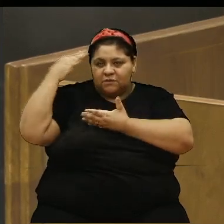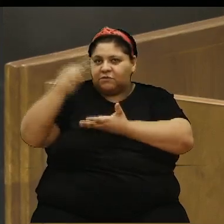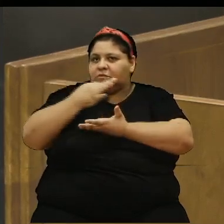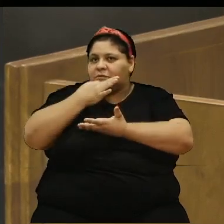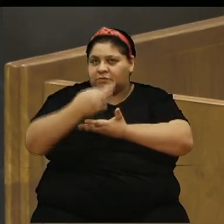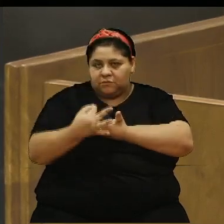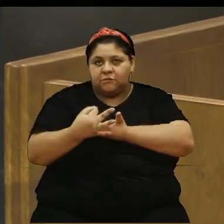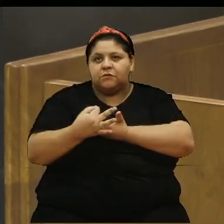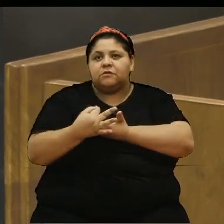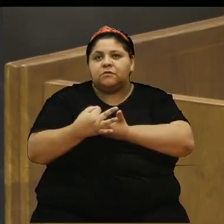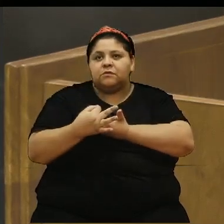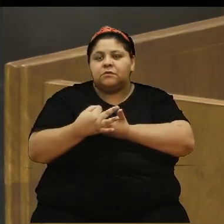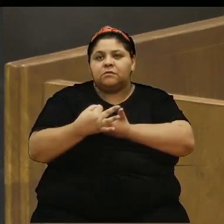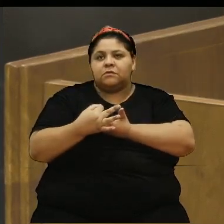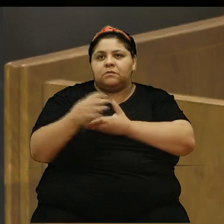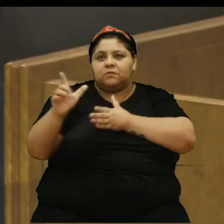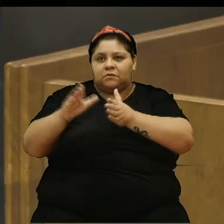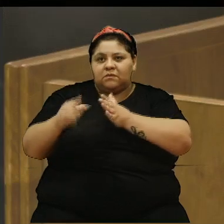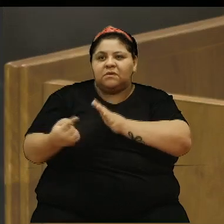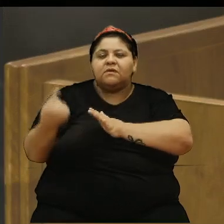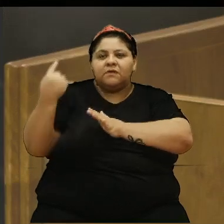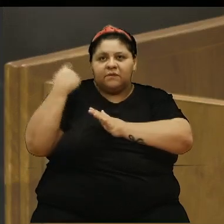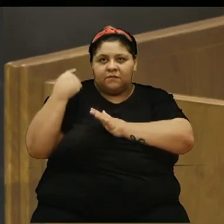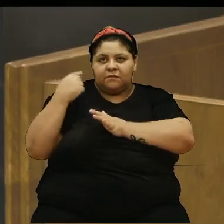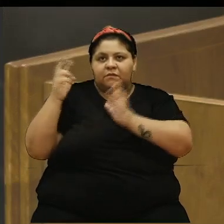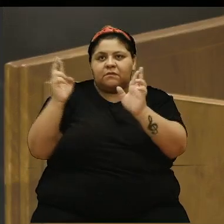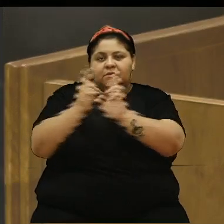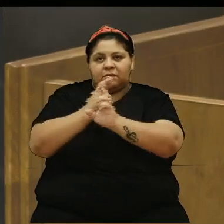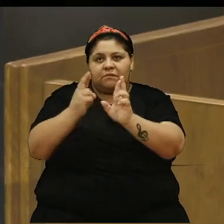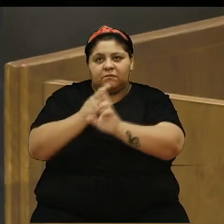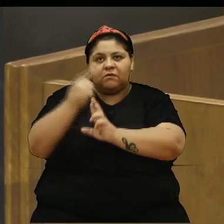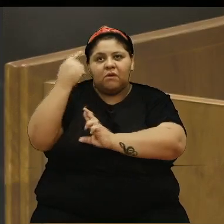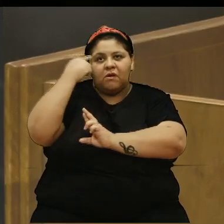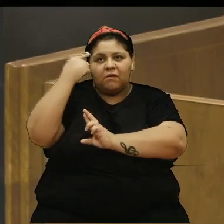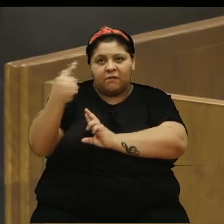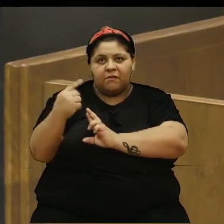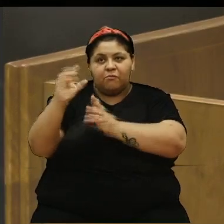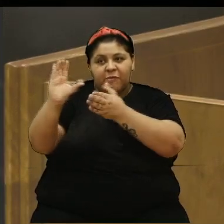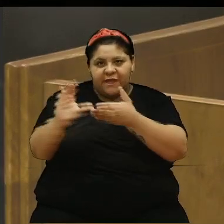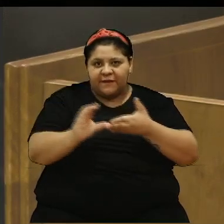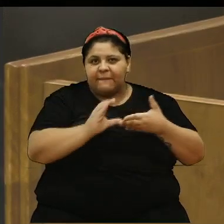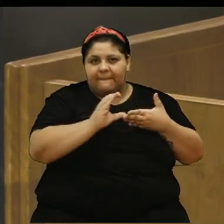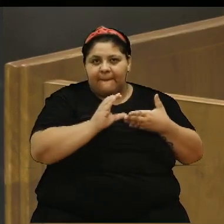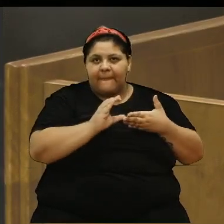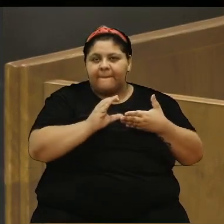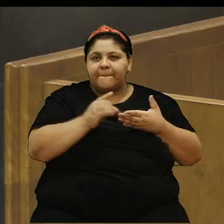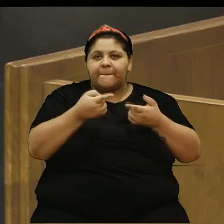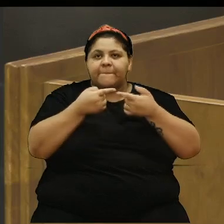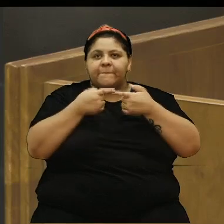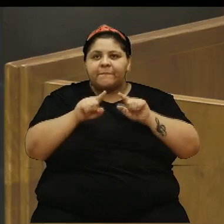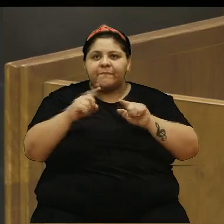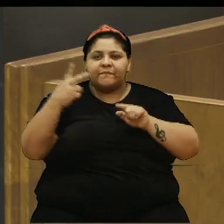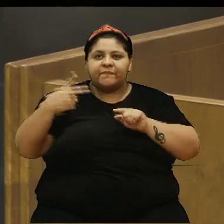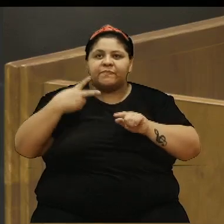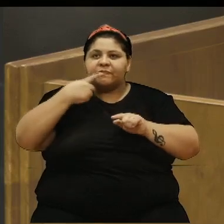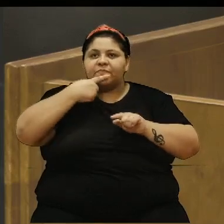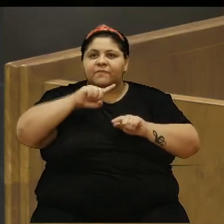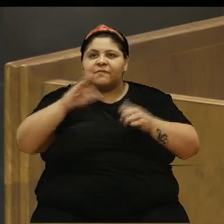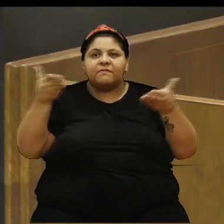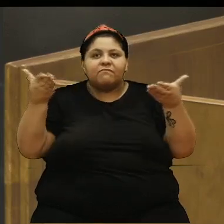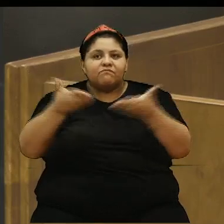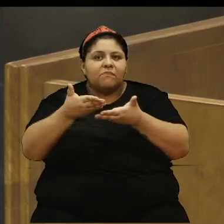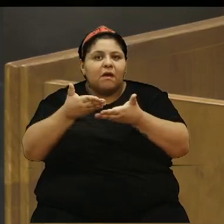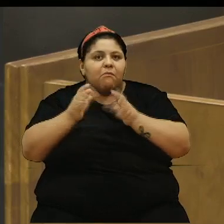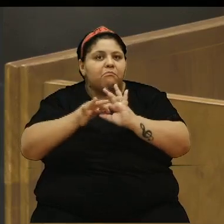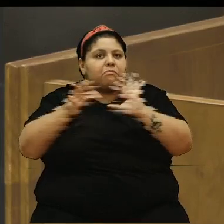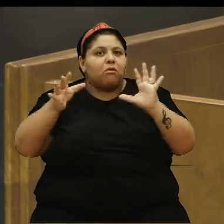aqui já, né, de legislatura anterior, inclusive, em relação ao que eu penso sobre emendas, mas eu, como disse o vereador Caleb, está posto, né?